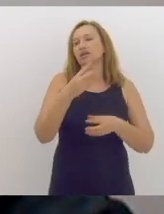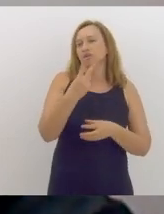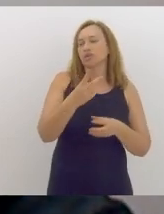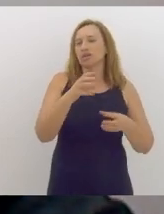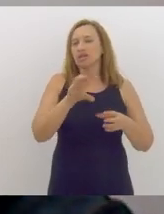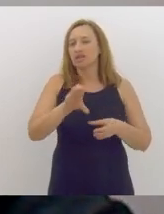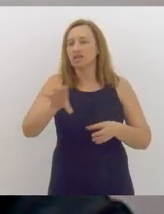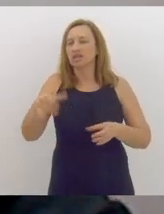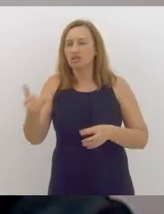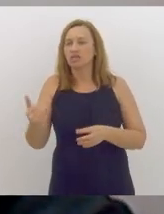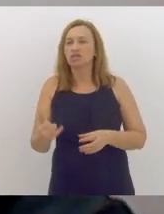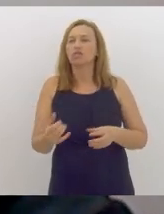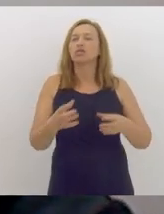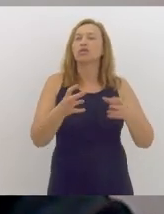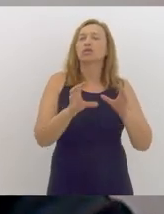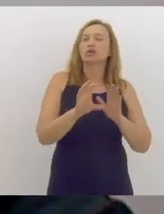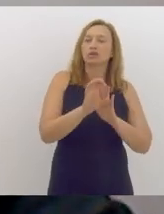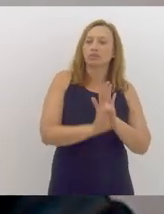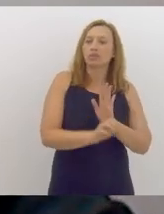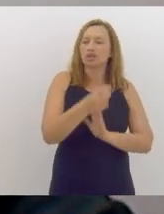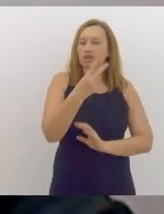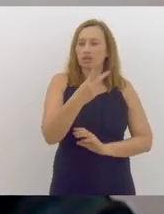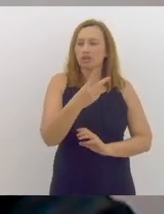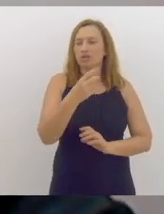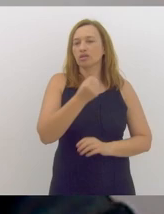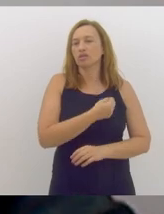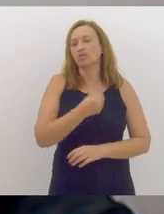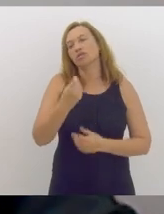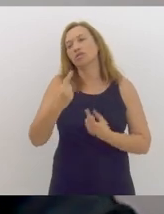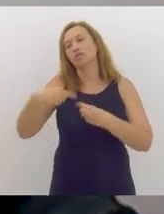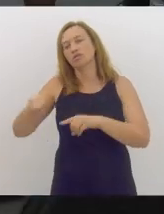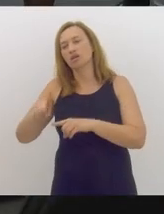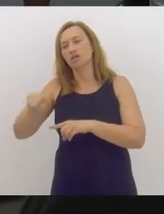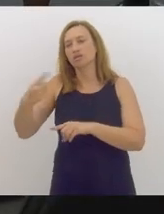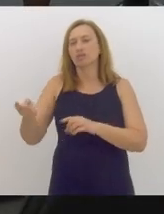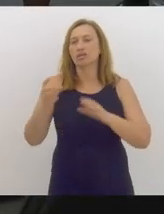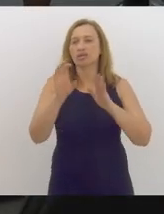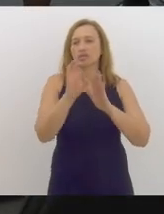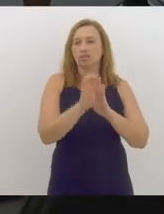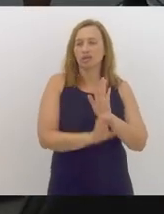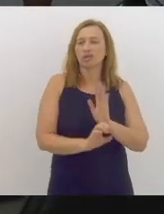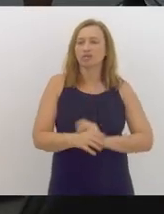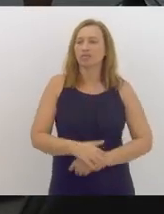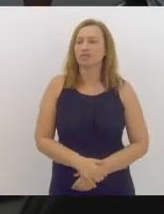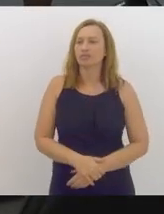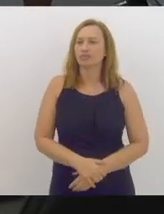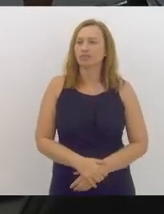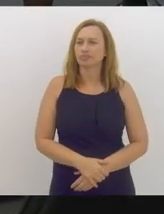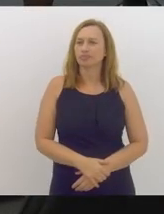número 2 pela emenda número 3 da CCJ e contrário às demais emendas.